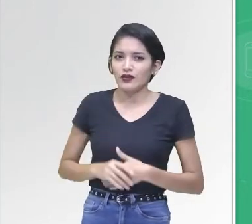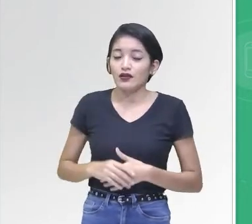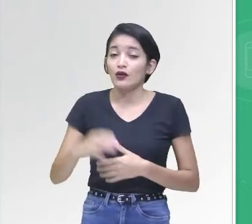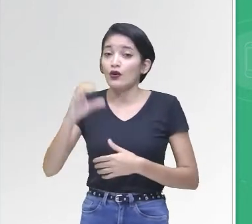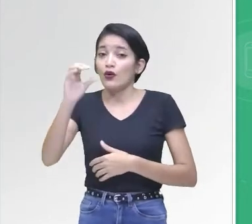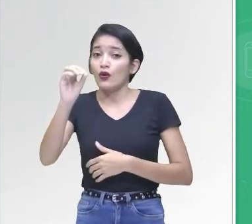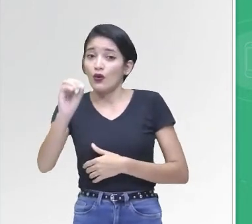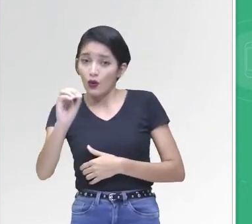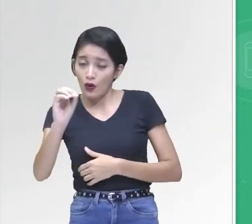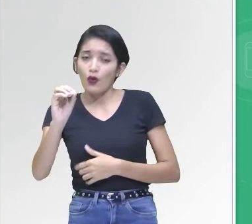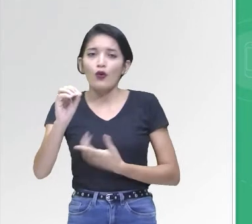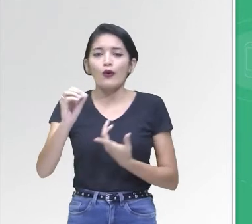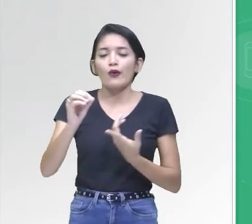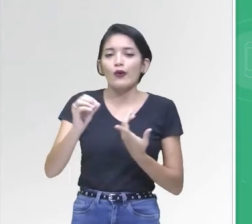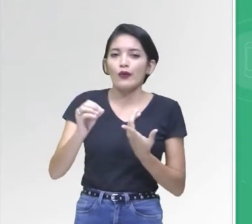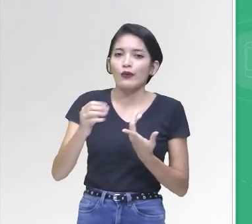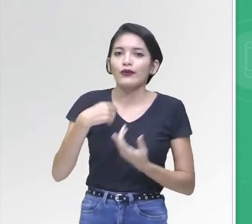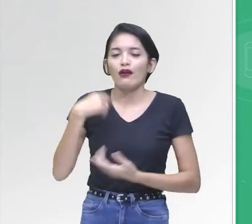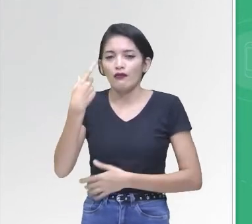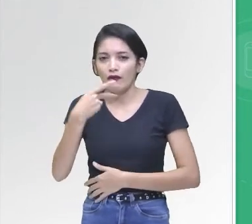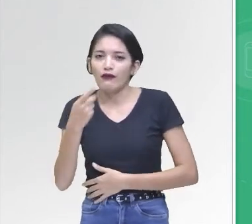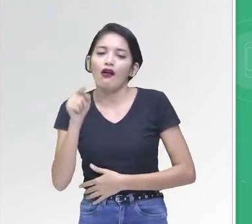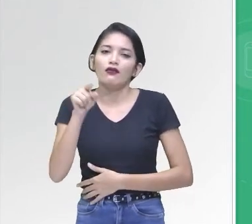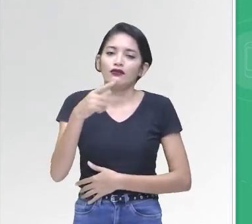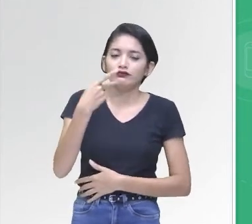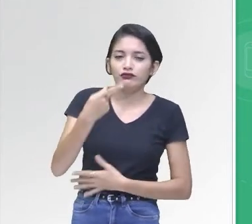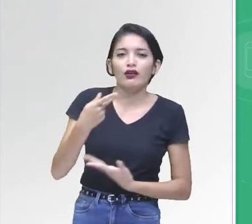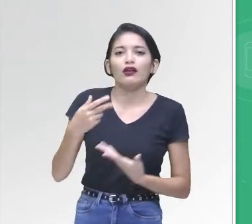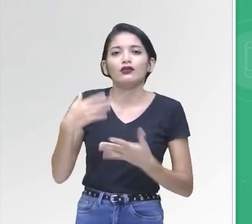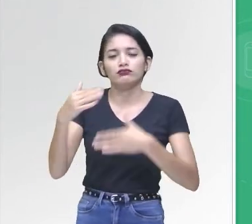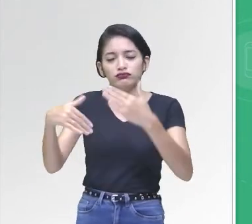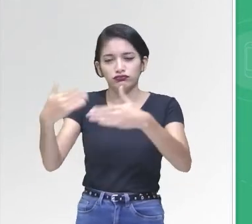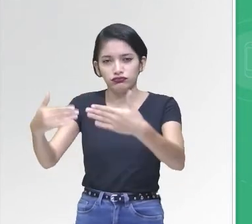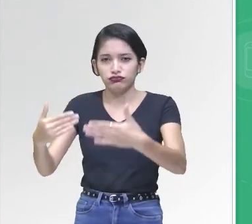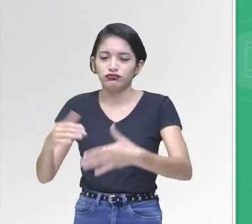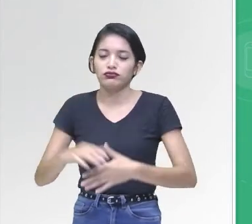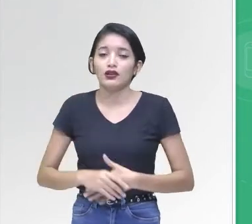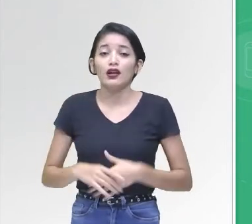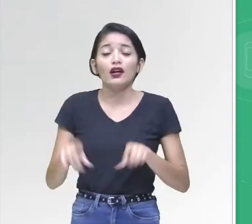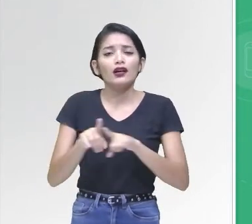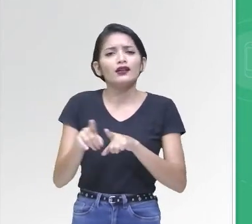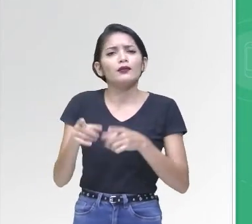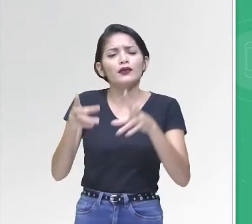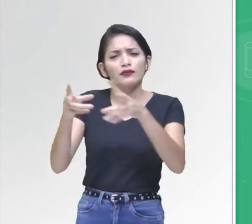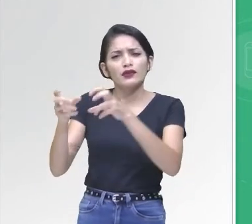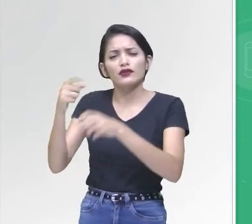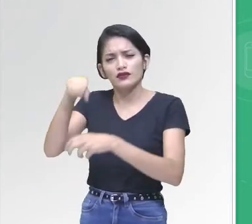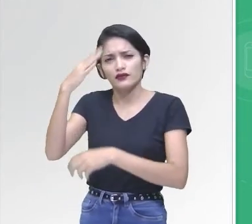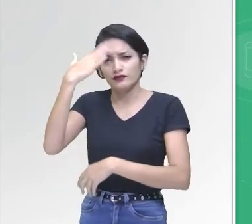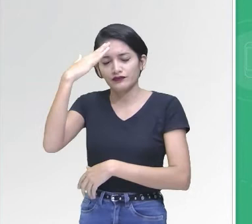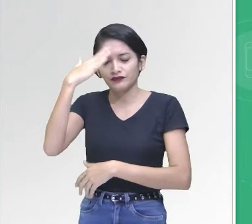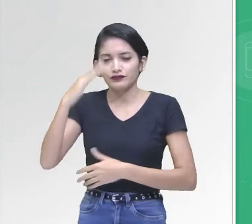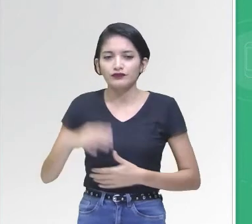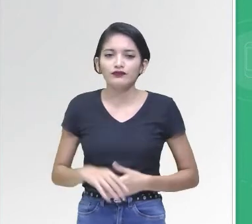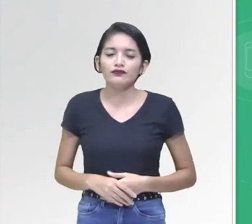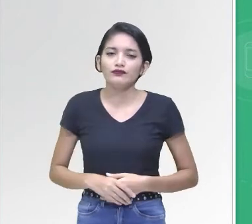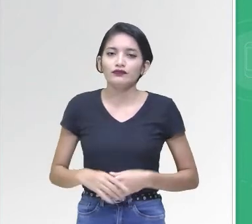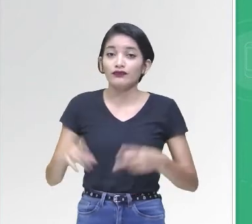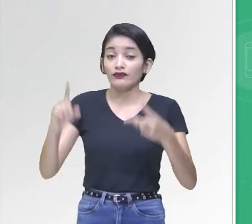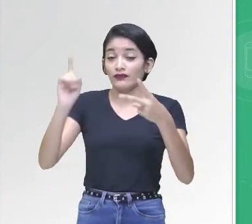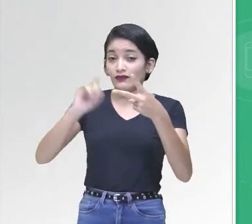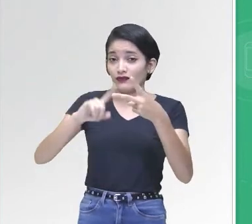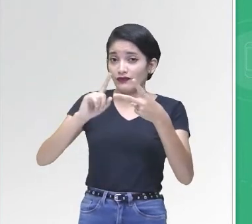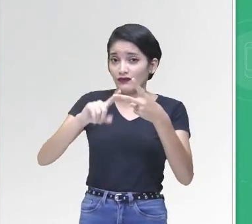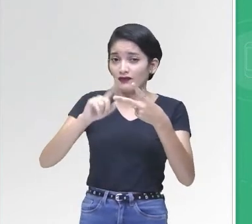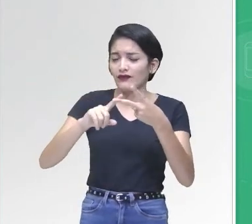para o yo, né? Yo hablo, tu hablas, o as para o tu. E aí observe bem que você entende, ok? Vamos lá, segunda